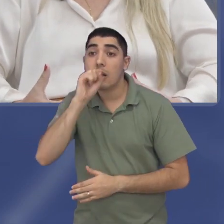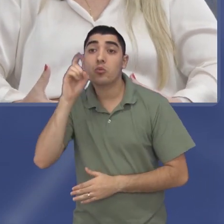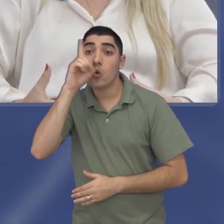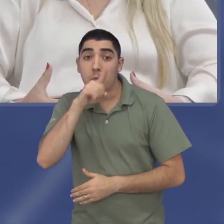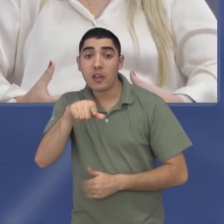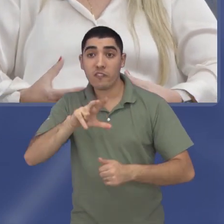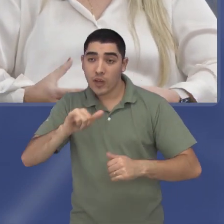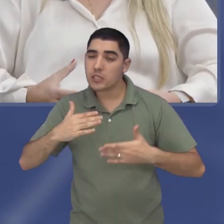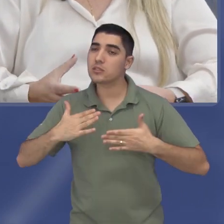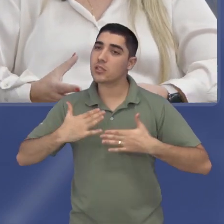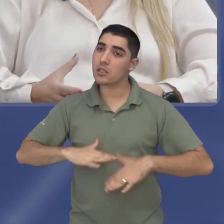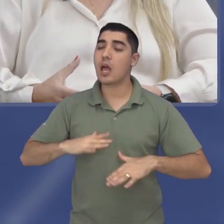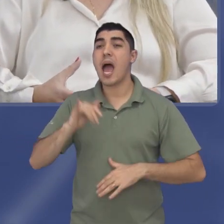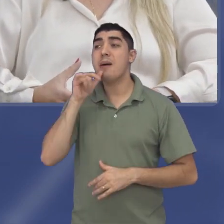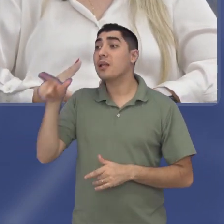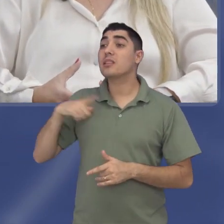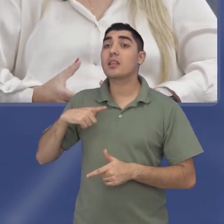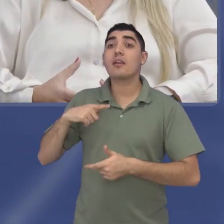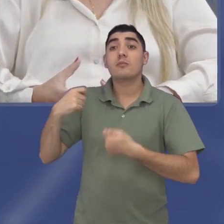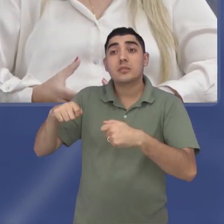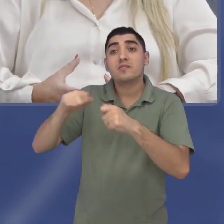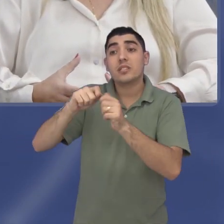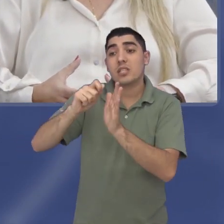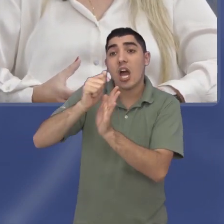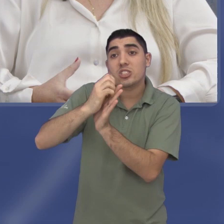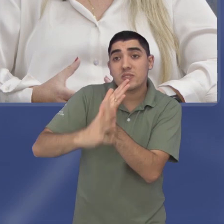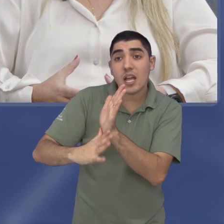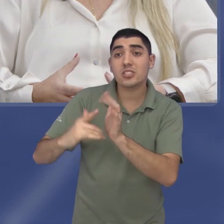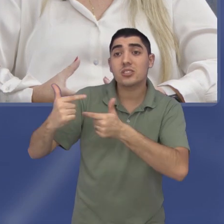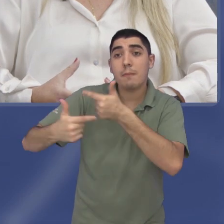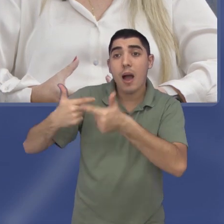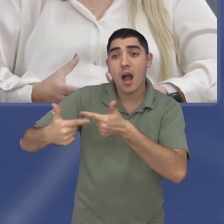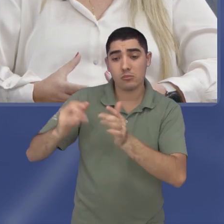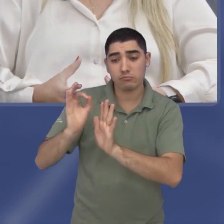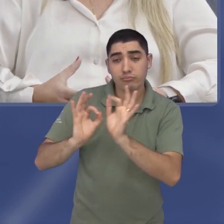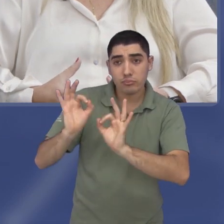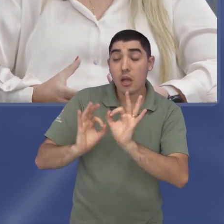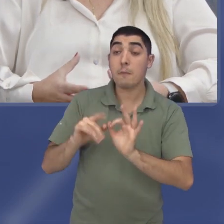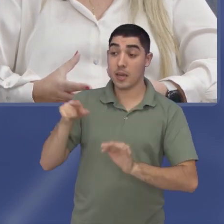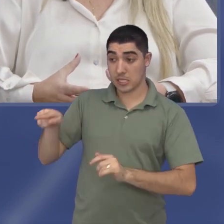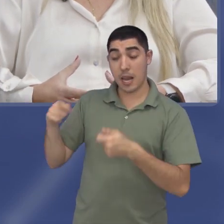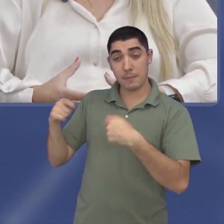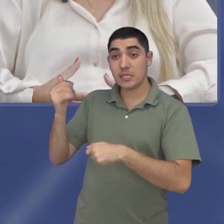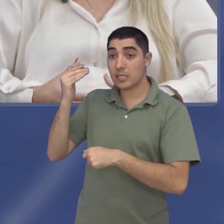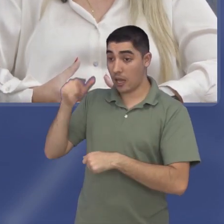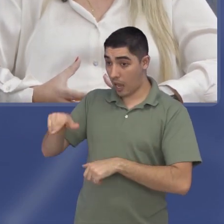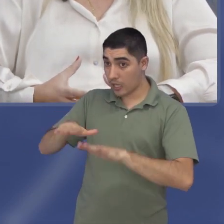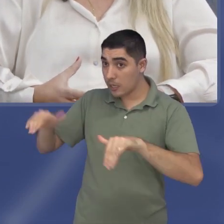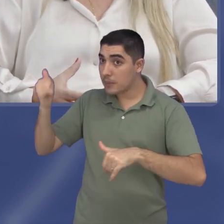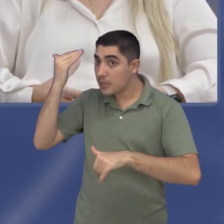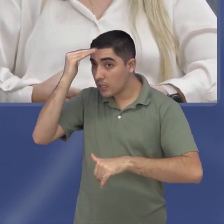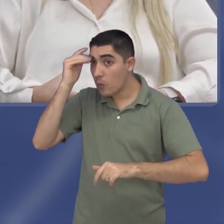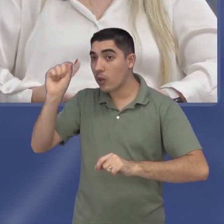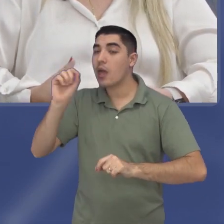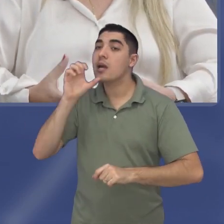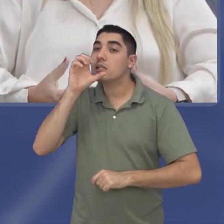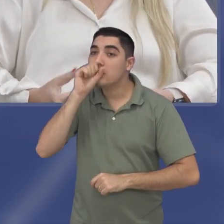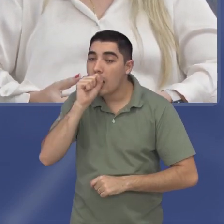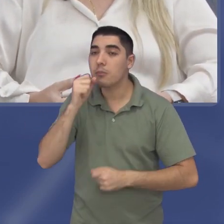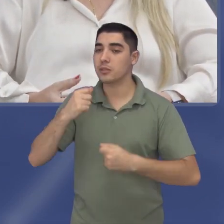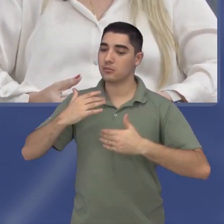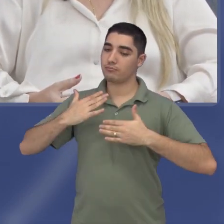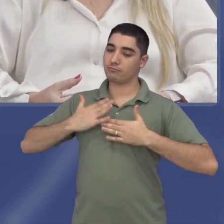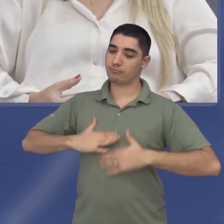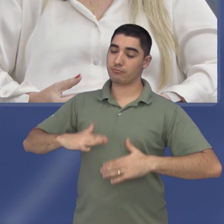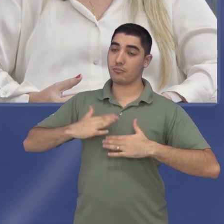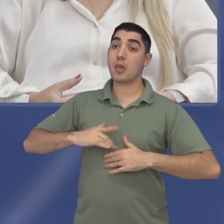para fazer. Ela vai otimizar o tempo dela. É necessário que a criança aprenda que descansar é saudável, para quando ela entrar no